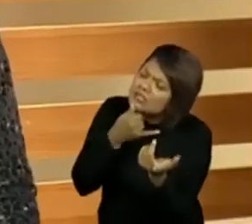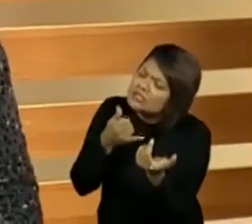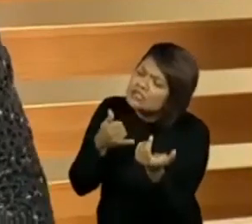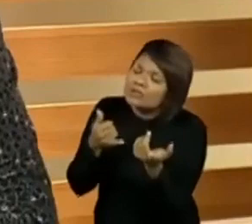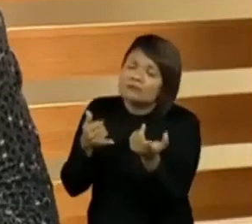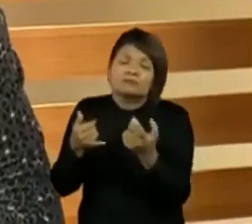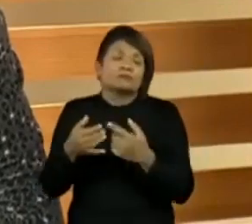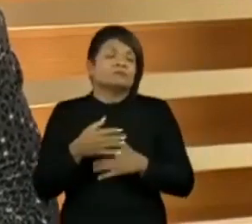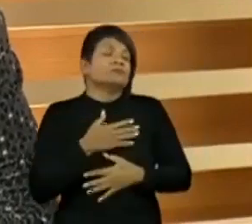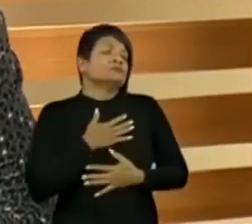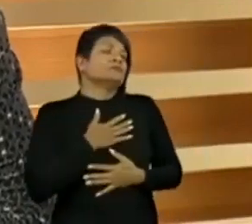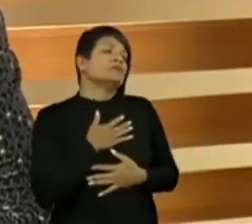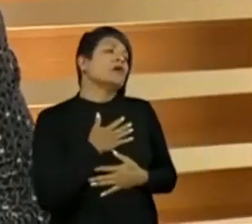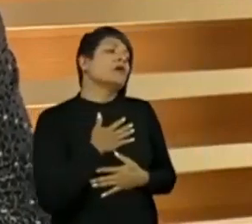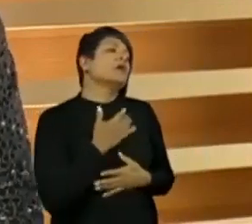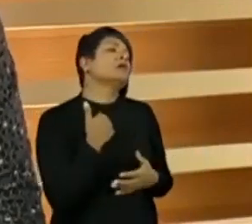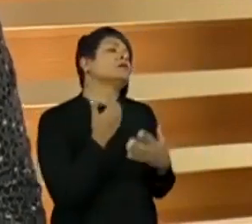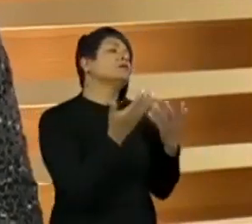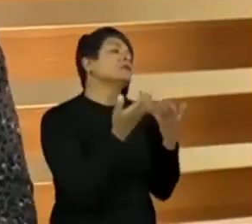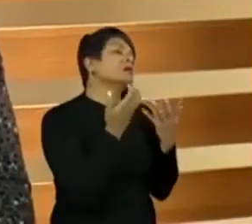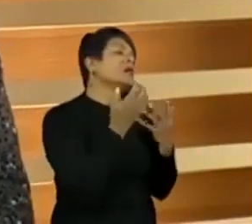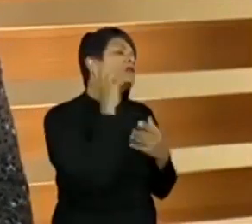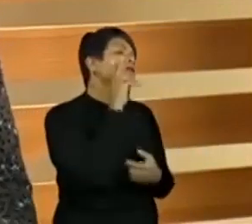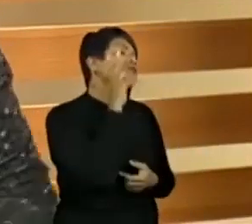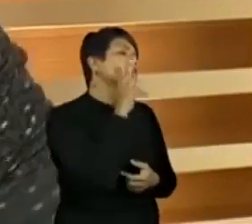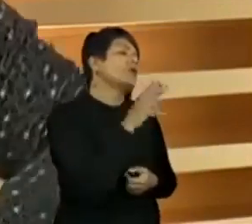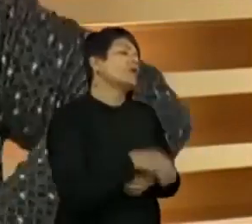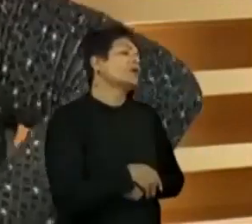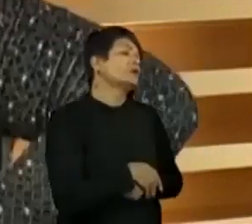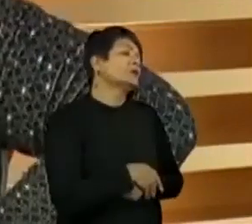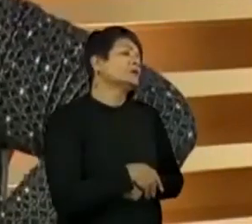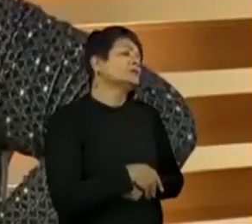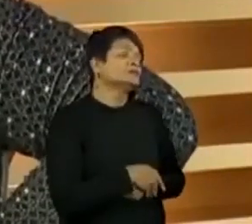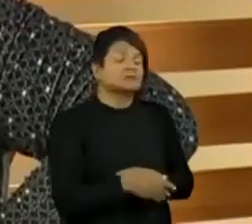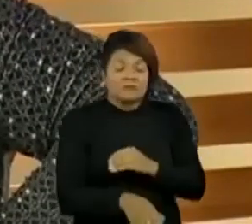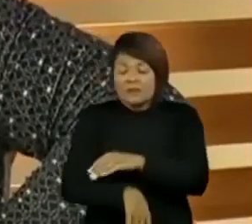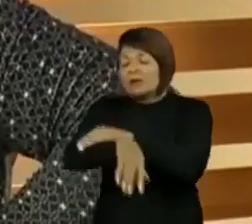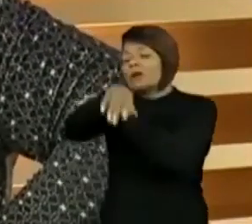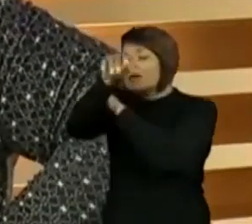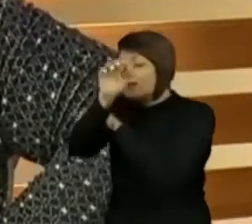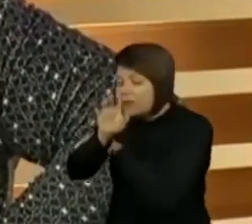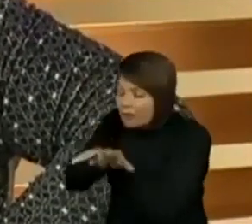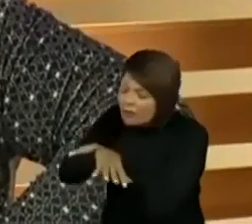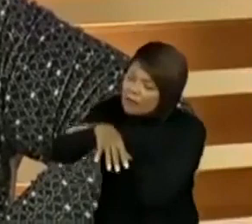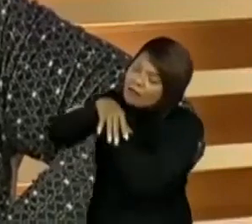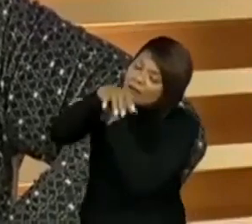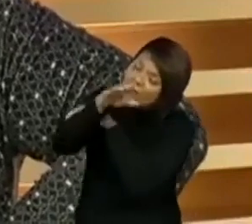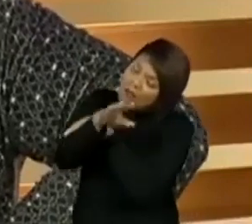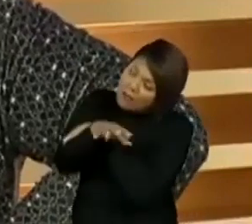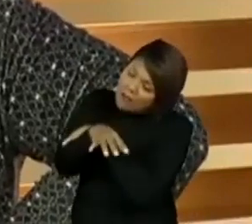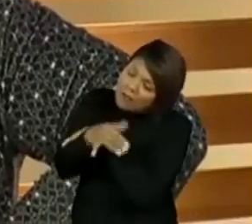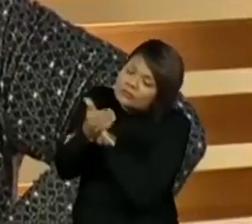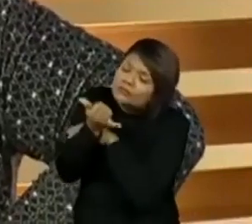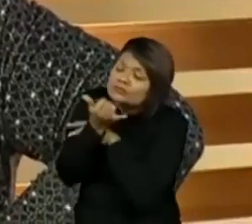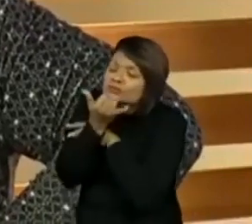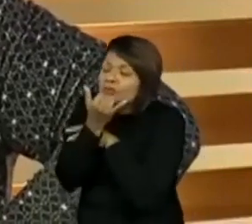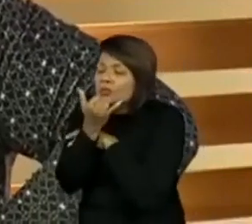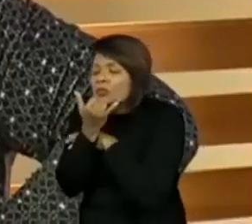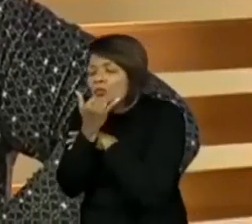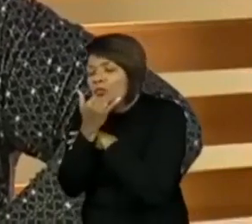Quando ela contou que queria as histórias, o elefante então lhe disse: olha, eu não conheço nenhuma